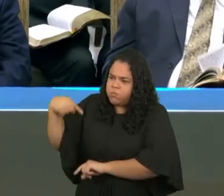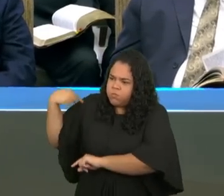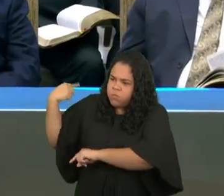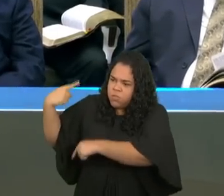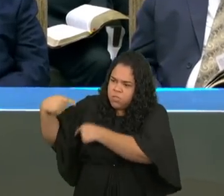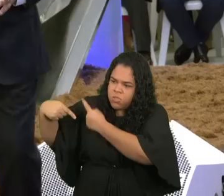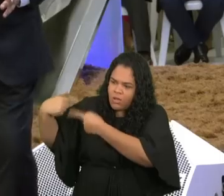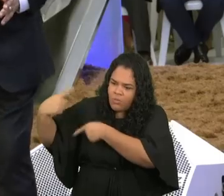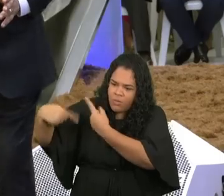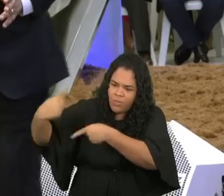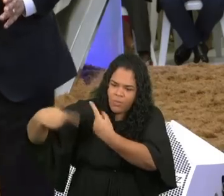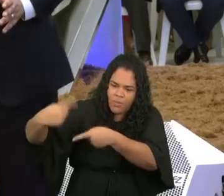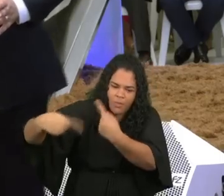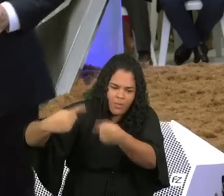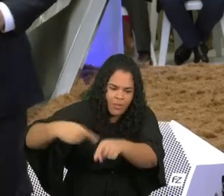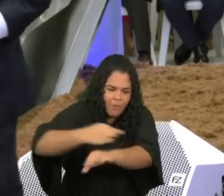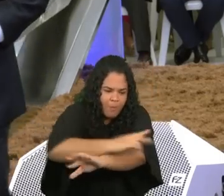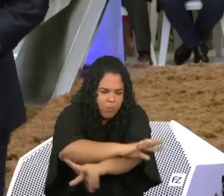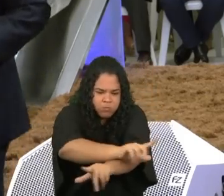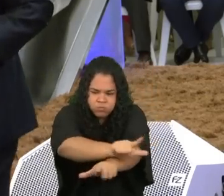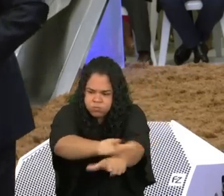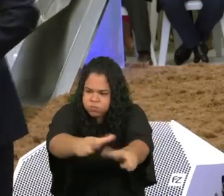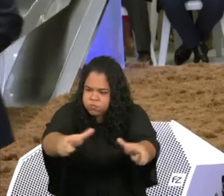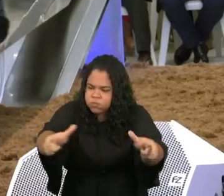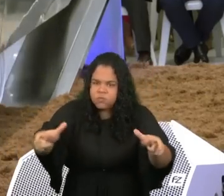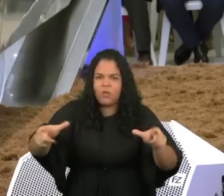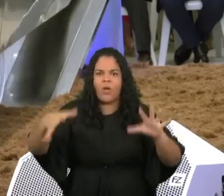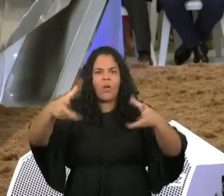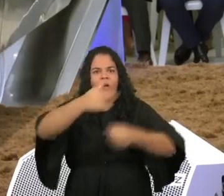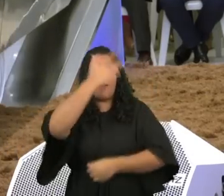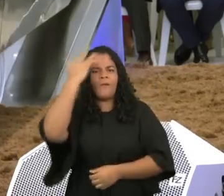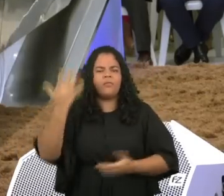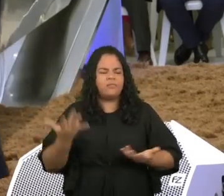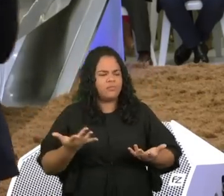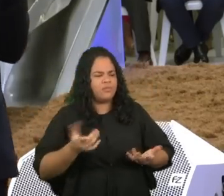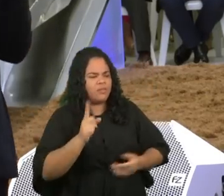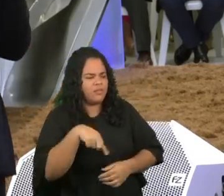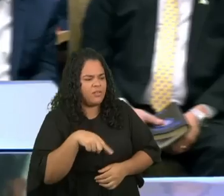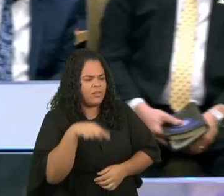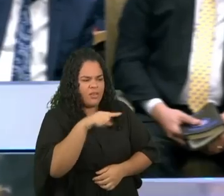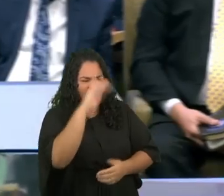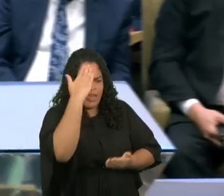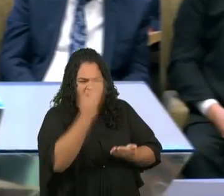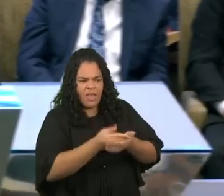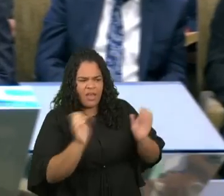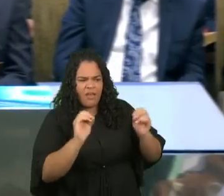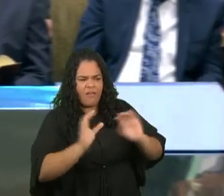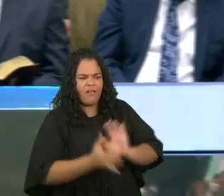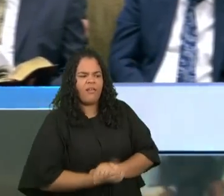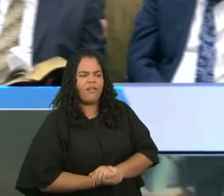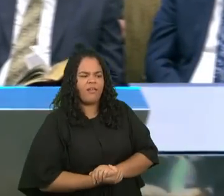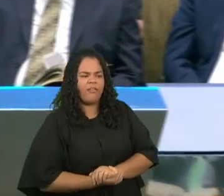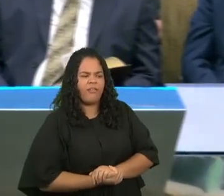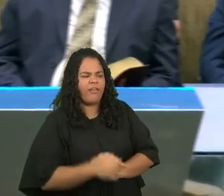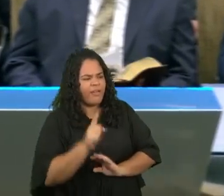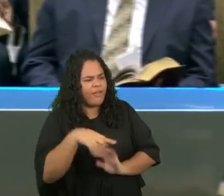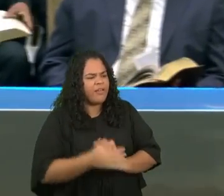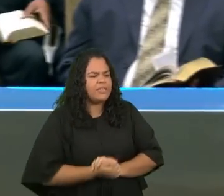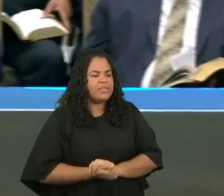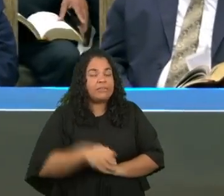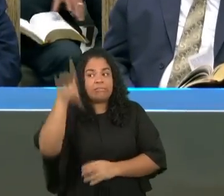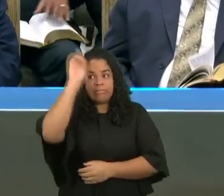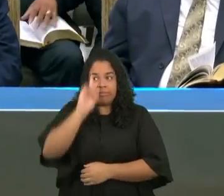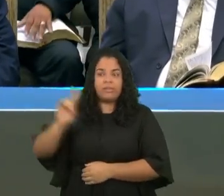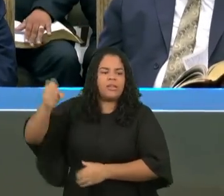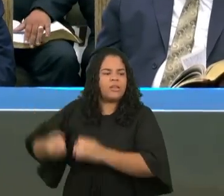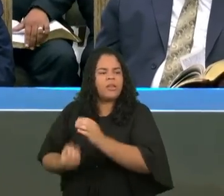foi Eva? Ah, muito bem. Então quer dizer que você não crê que Deus, antes do homem fazer duas coisas. E